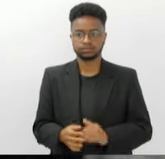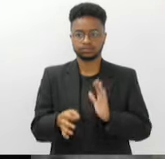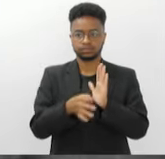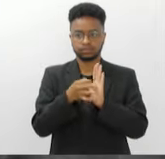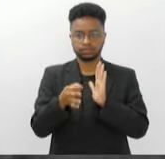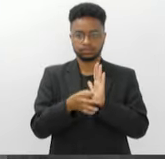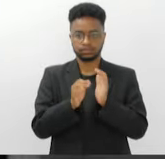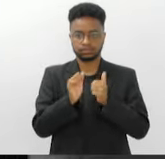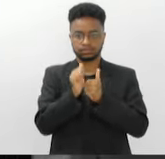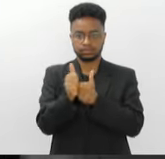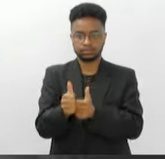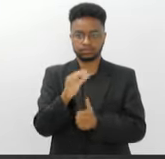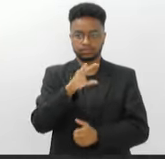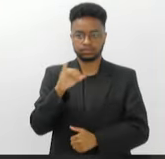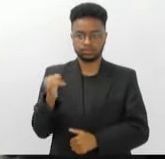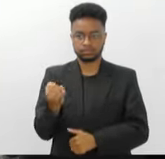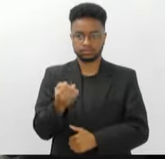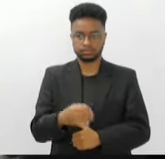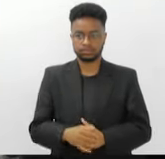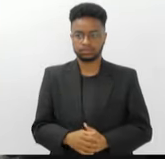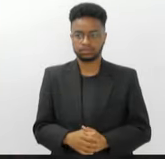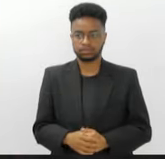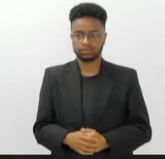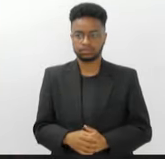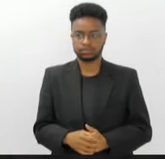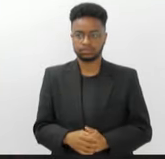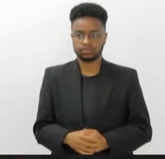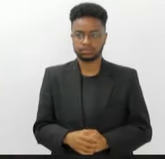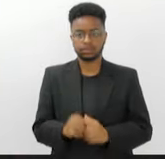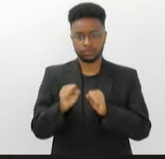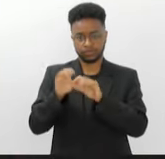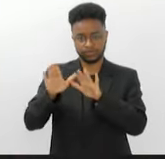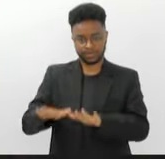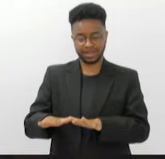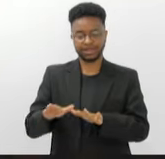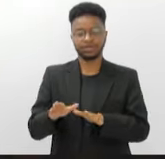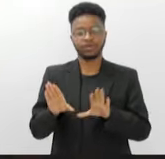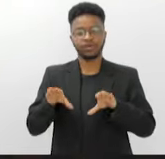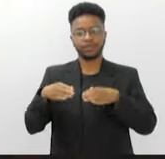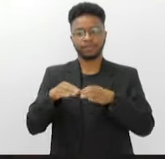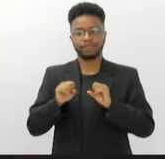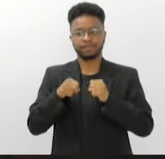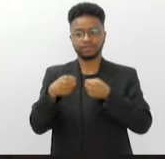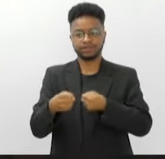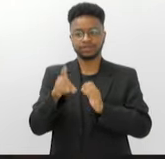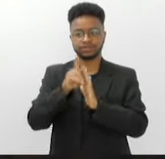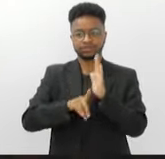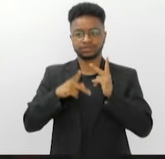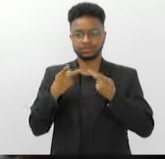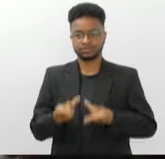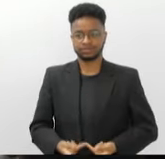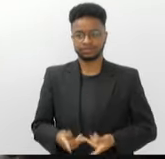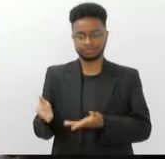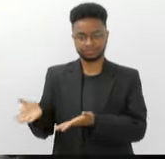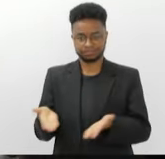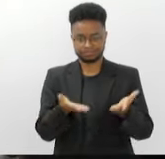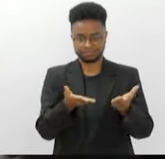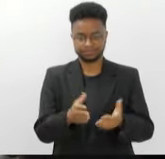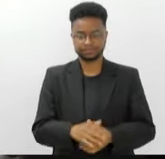Parecer acompanhando da CCJ. Muito obrigado. Pode ficar aí. Comissão da Defesa dos Direitos Humanos, Vossa Excelência, por